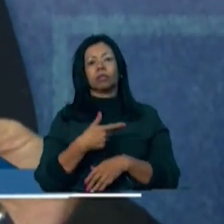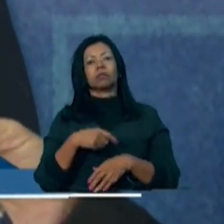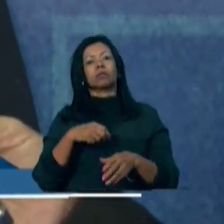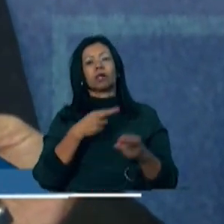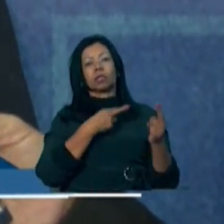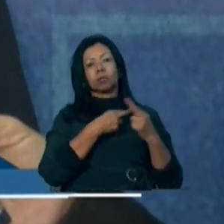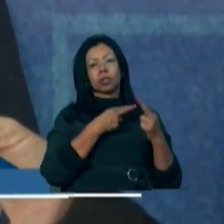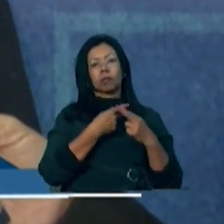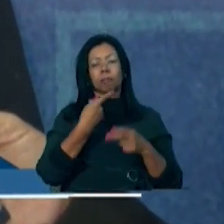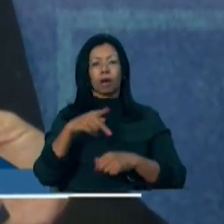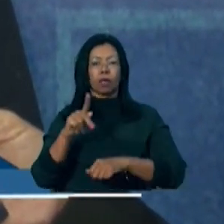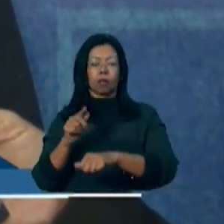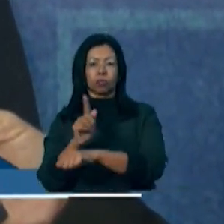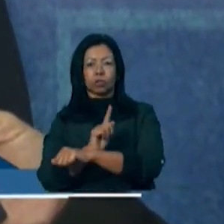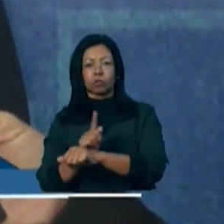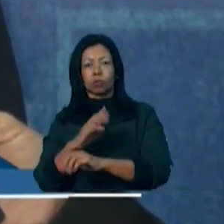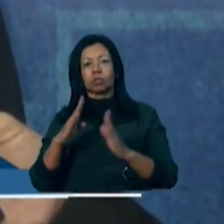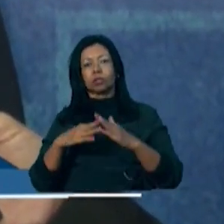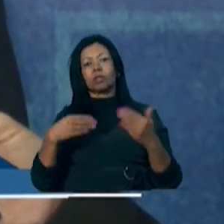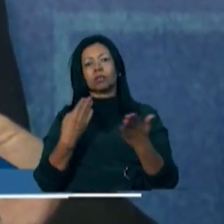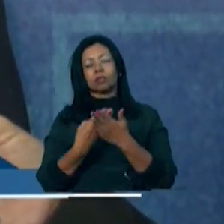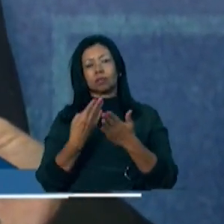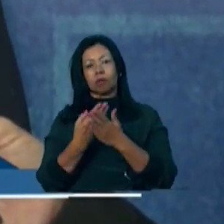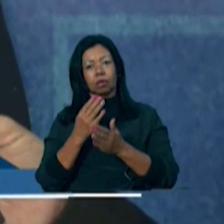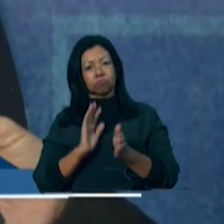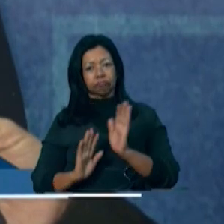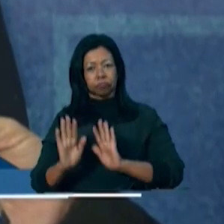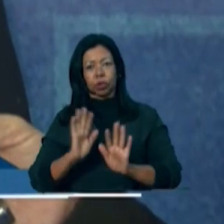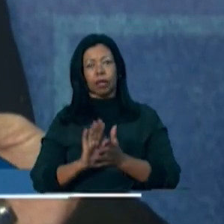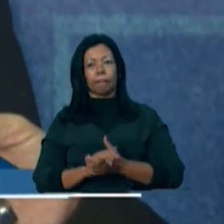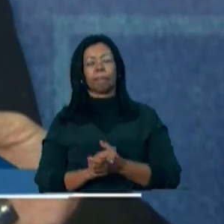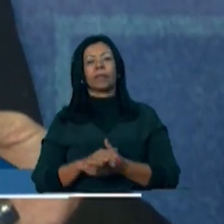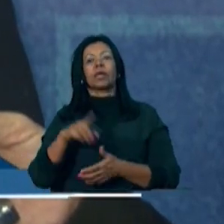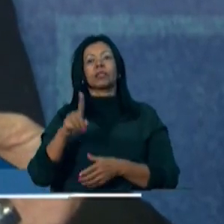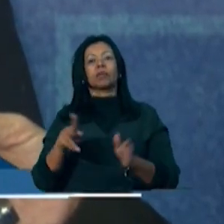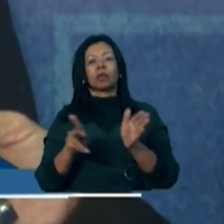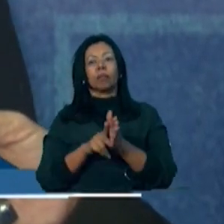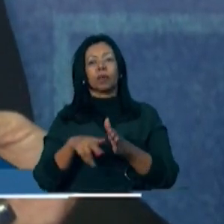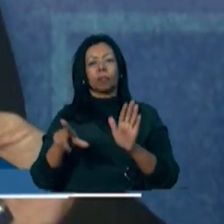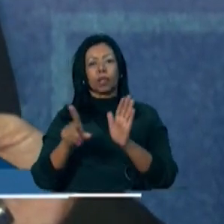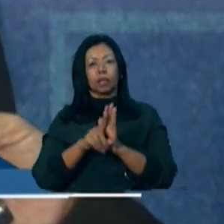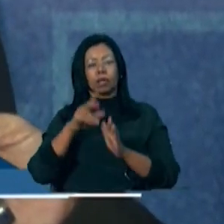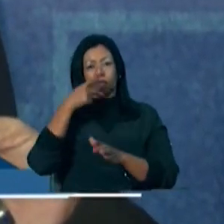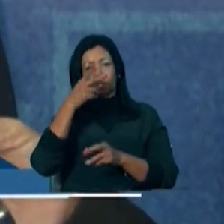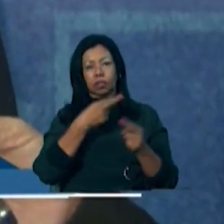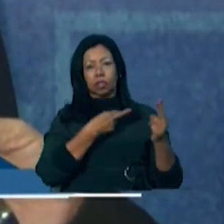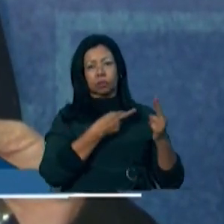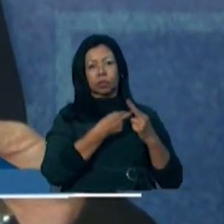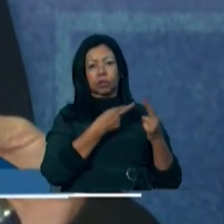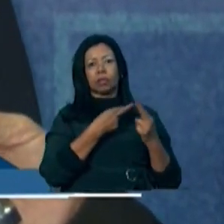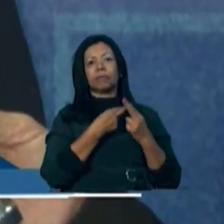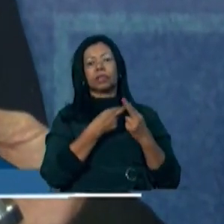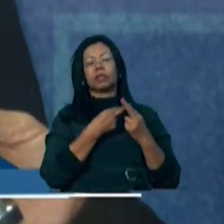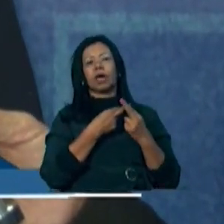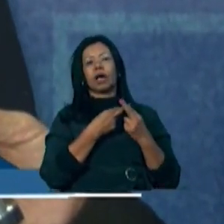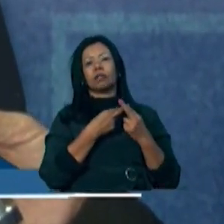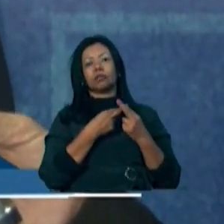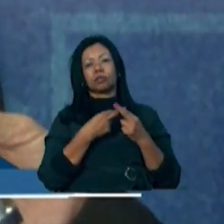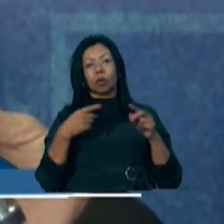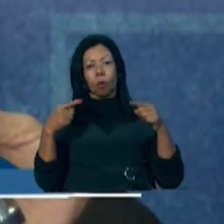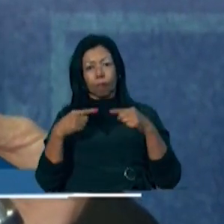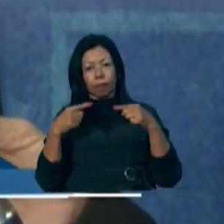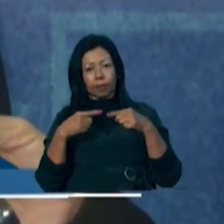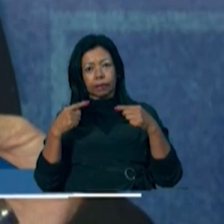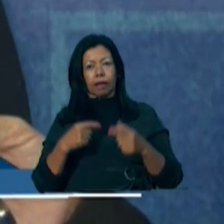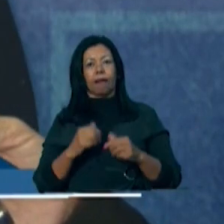responsabilidade para os gestores das escolas fazer a manutenção sendo que a própria lei fala em uma responsabilidade repetindo complementar